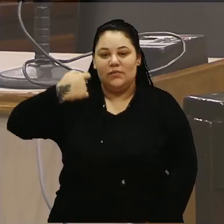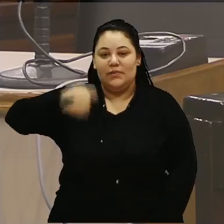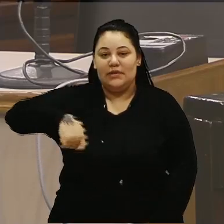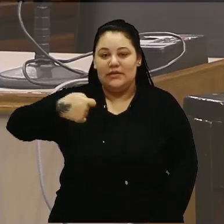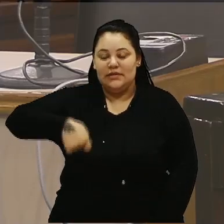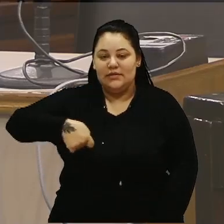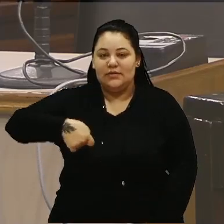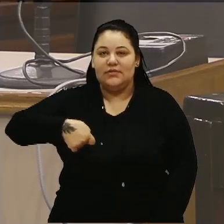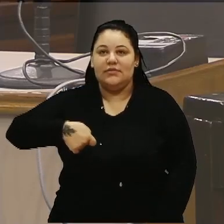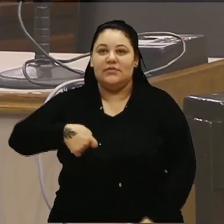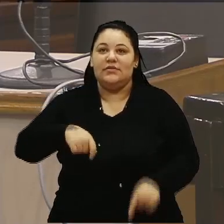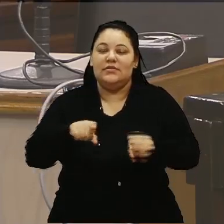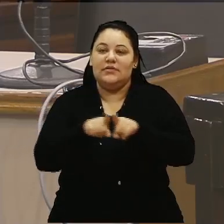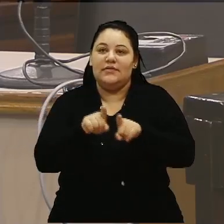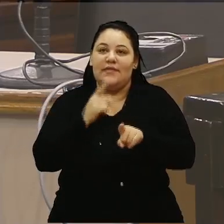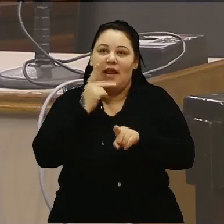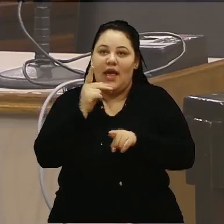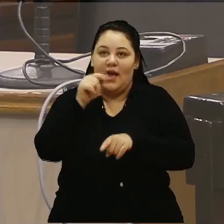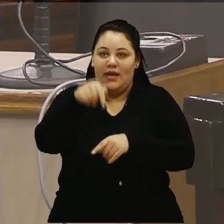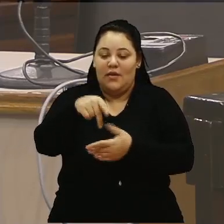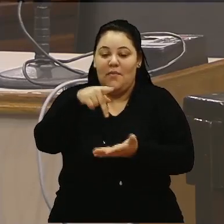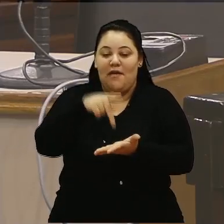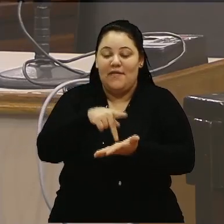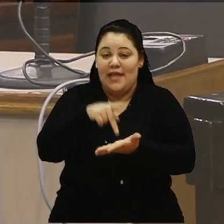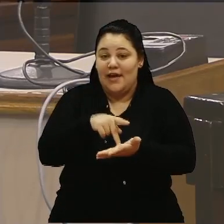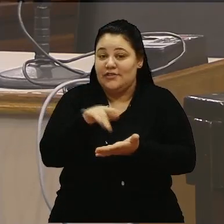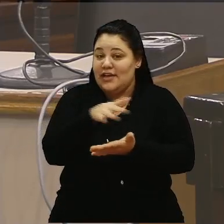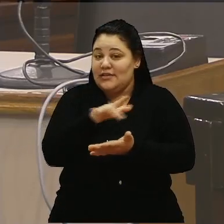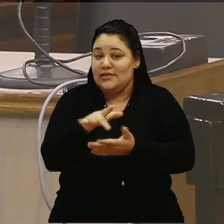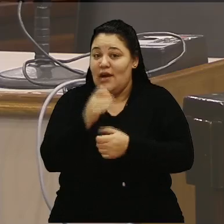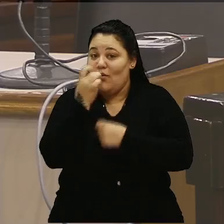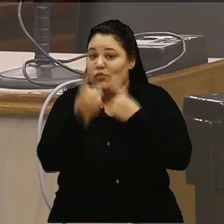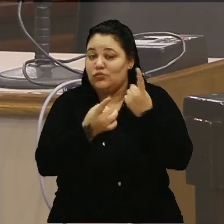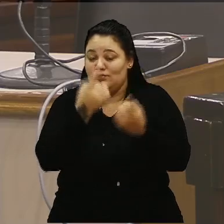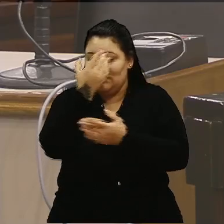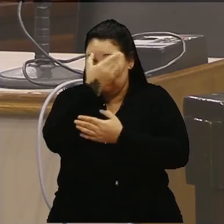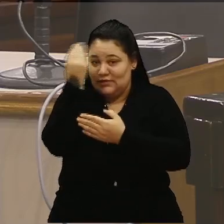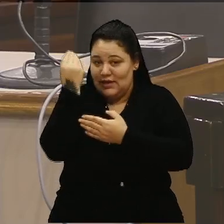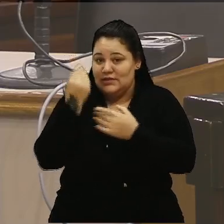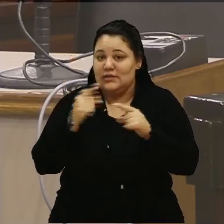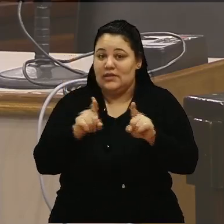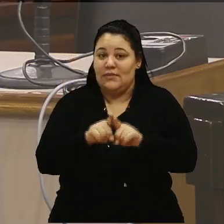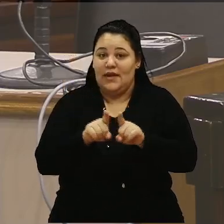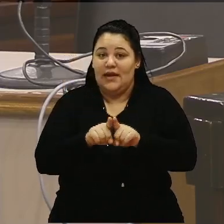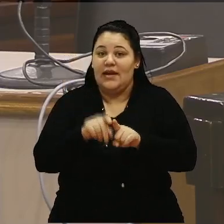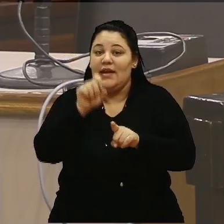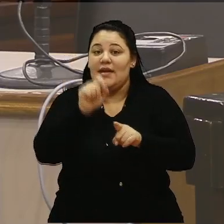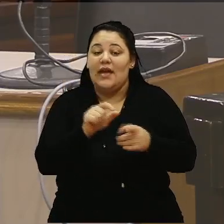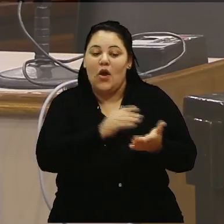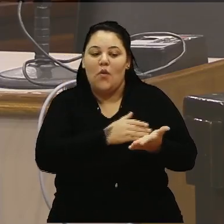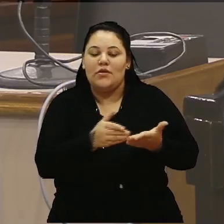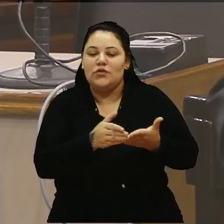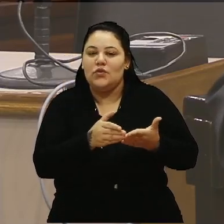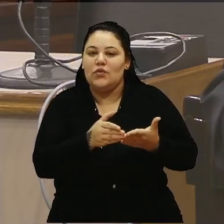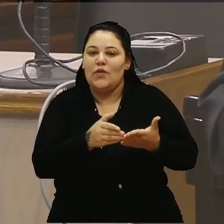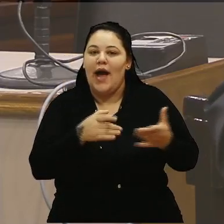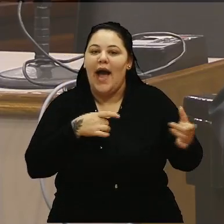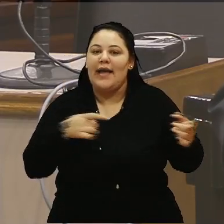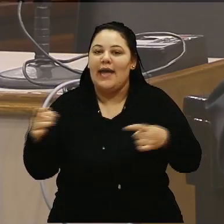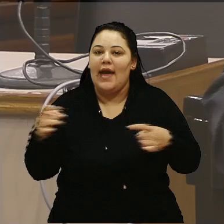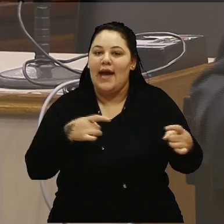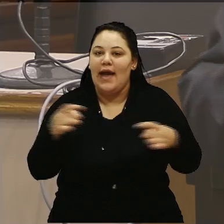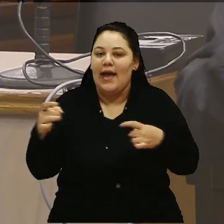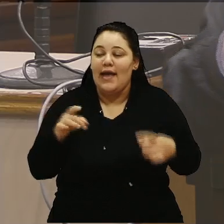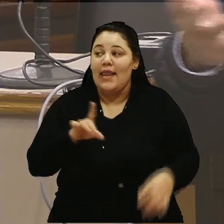trazer aqui uma verdade que às vezes não é lembrada por alguns, que quem que iniciou essa guerra? E eles lá estão em